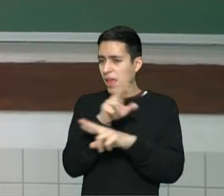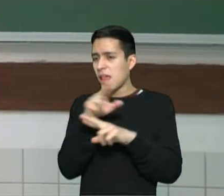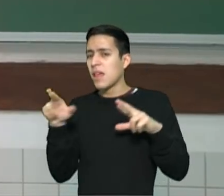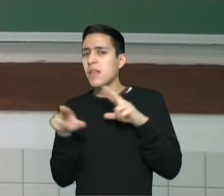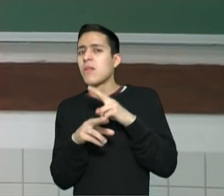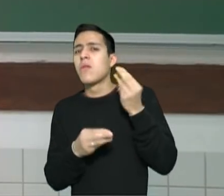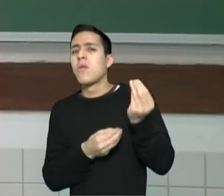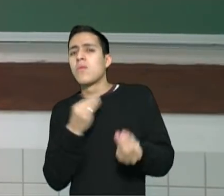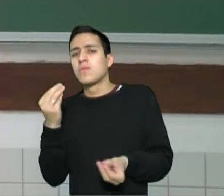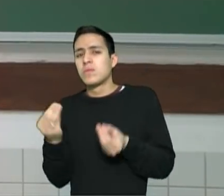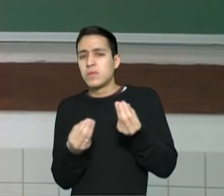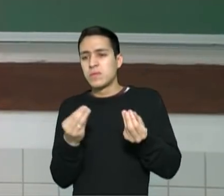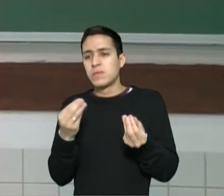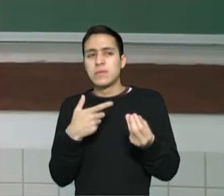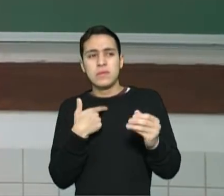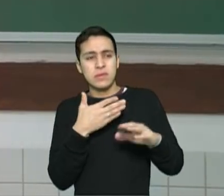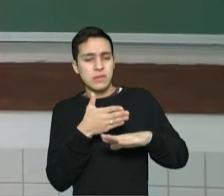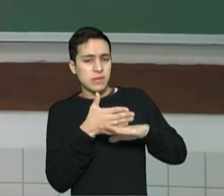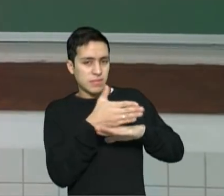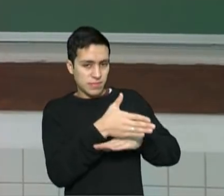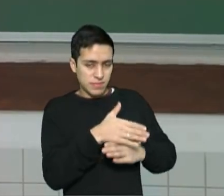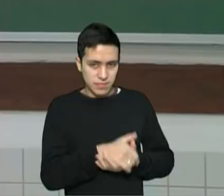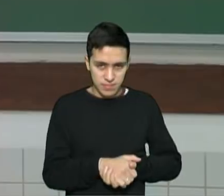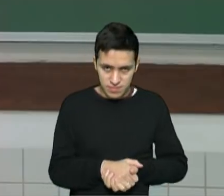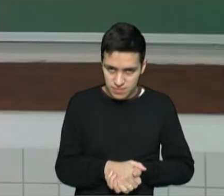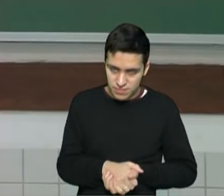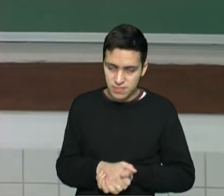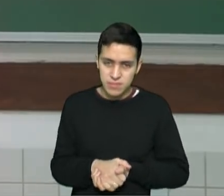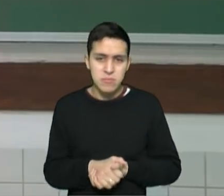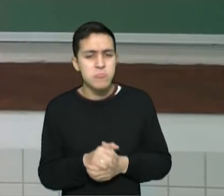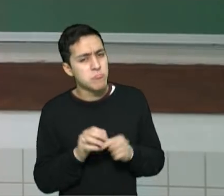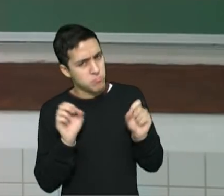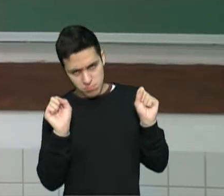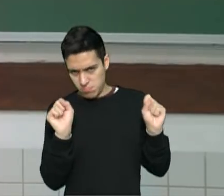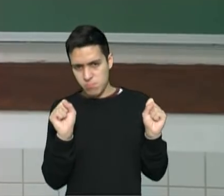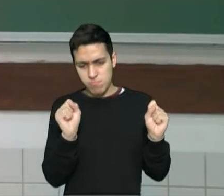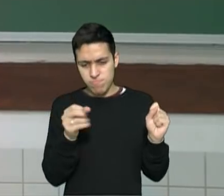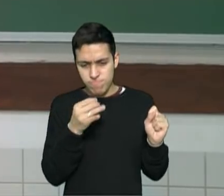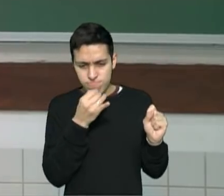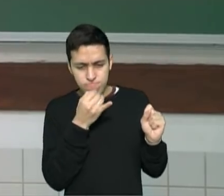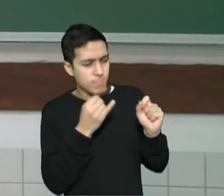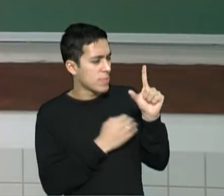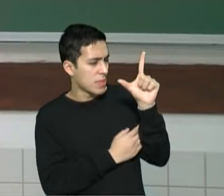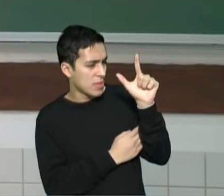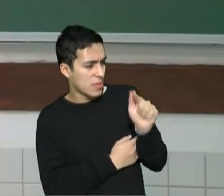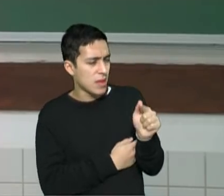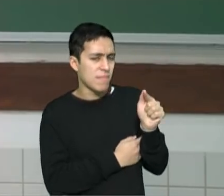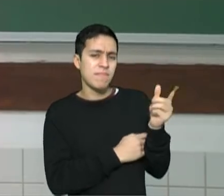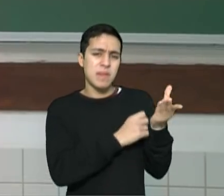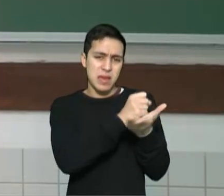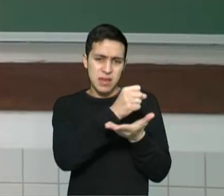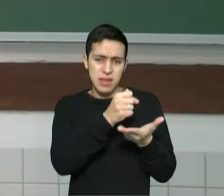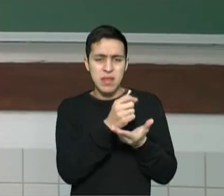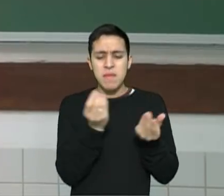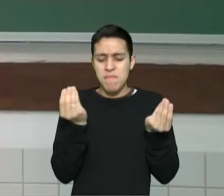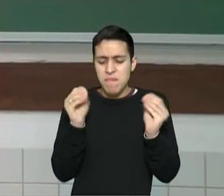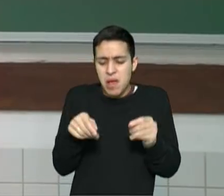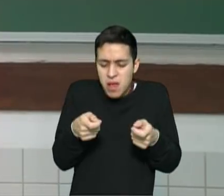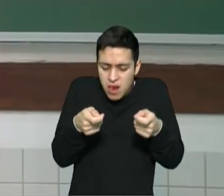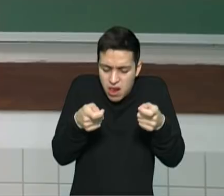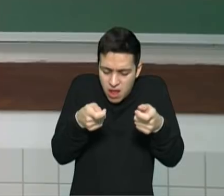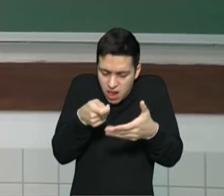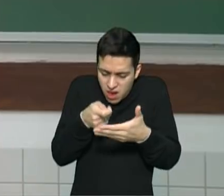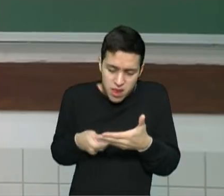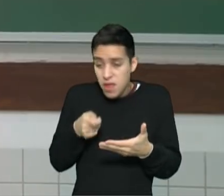entrada. Então eu escolhi a entrada. Vocês também podem pegar alguns daqueles 17 princípios, colocar e escrever alguma coisa